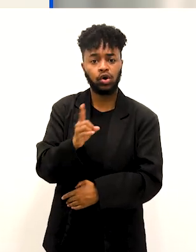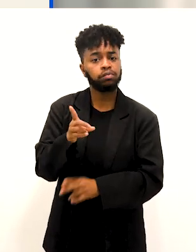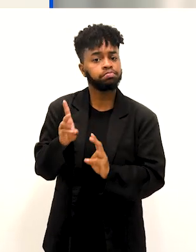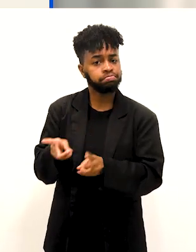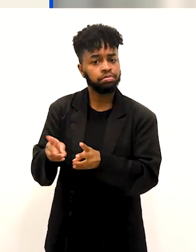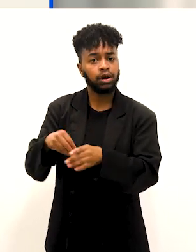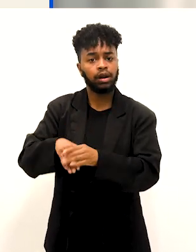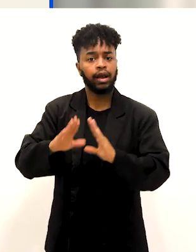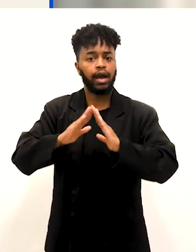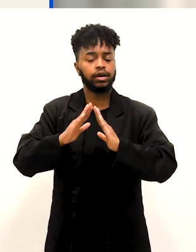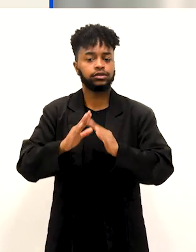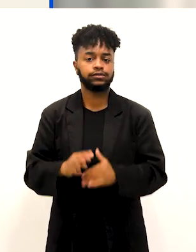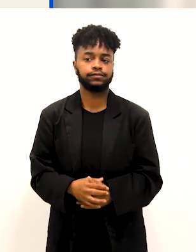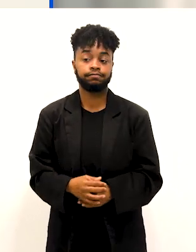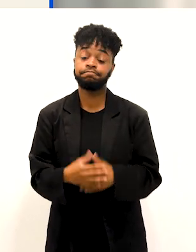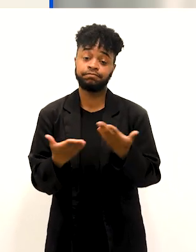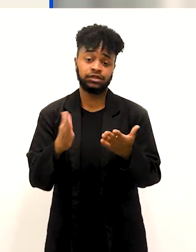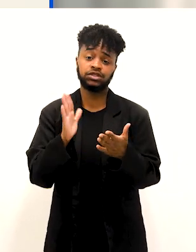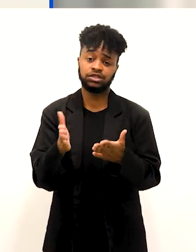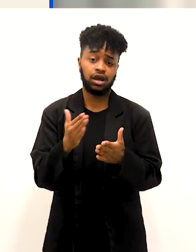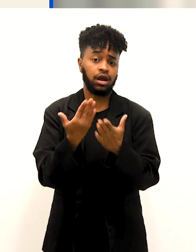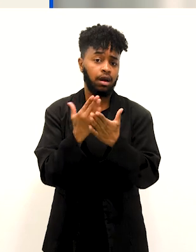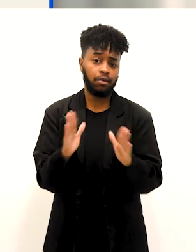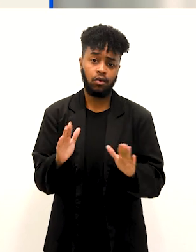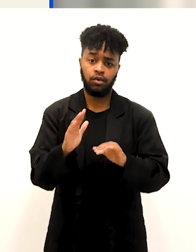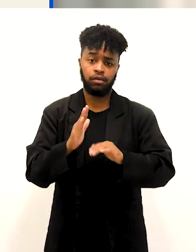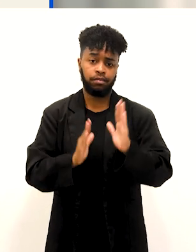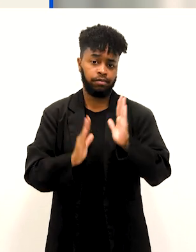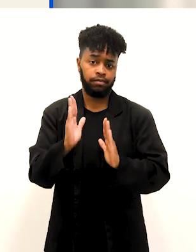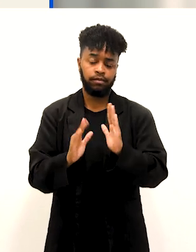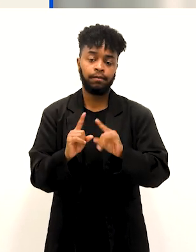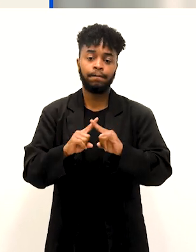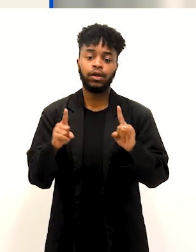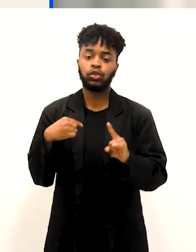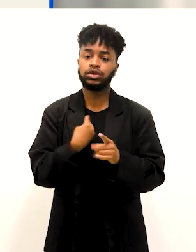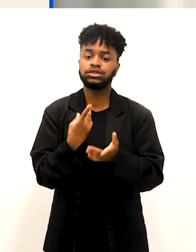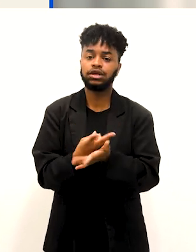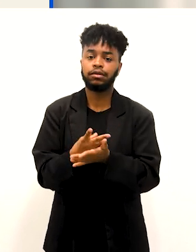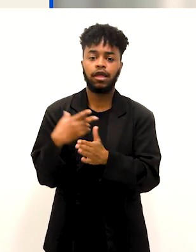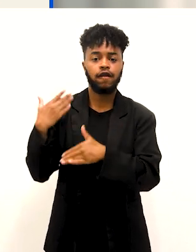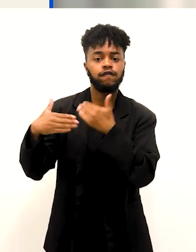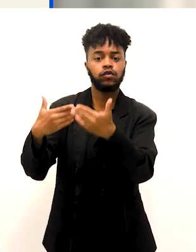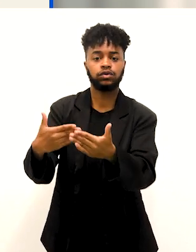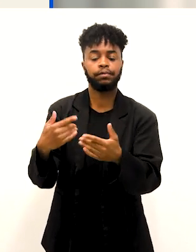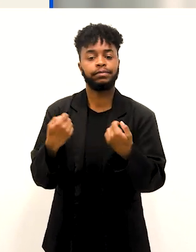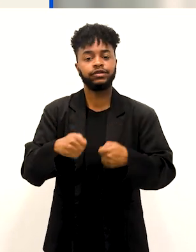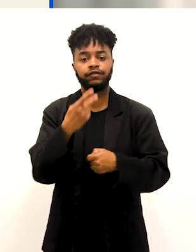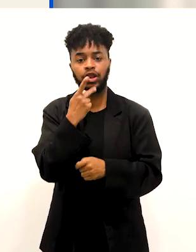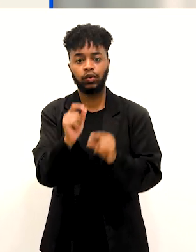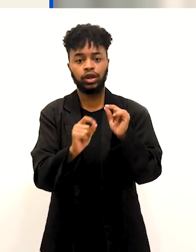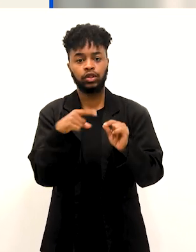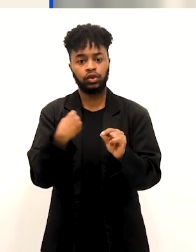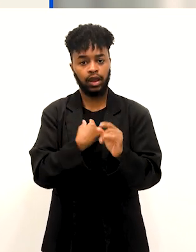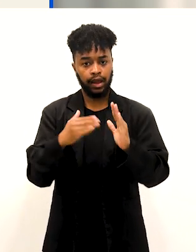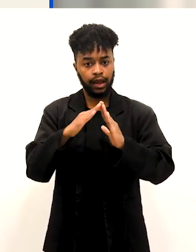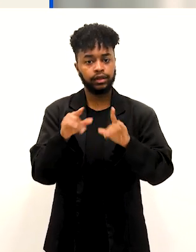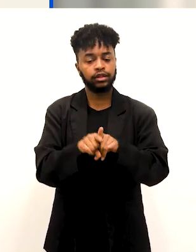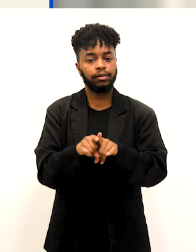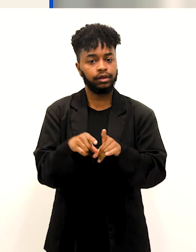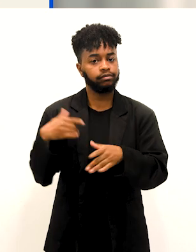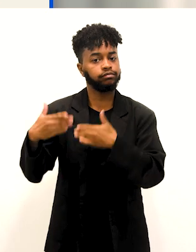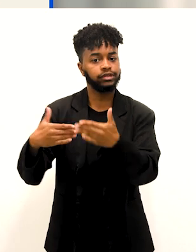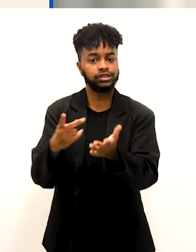caixinhas dentro do armário, e aquilo já passou. A gente está em constante evolução, então a gente precisa que a nossa casa também esteja em constante